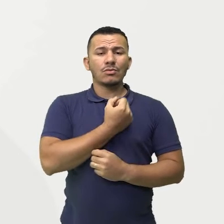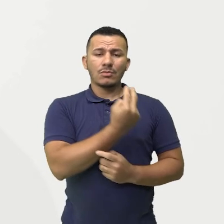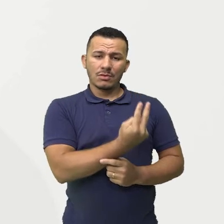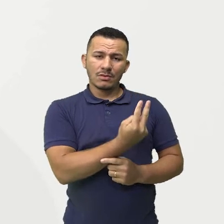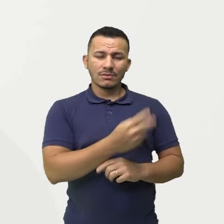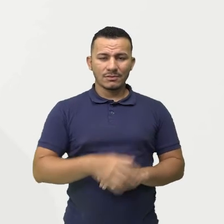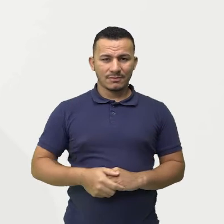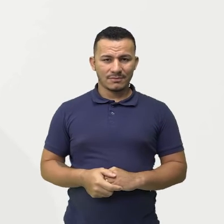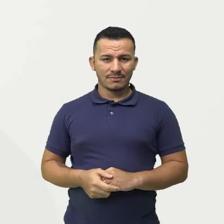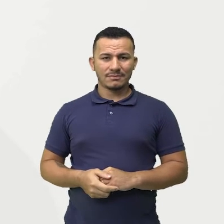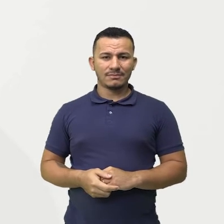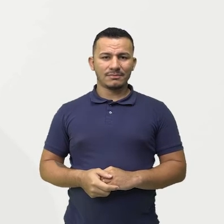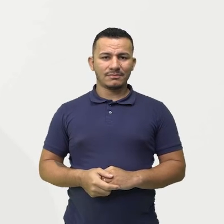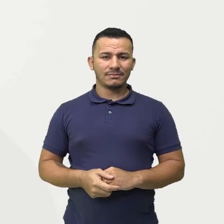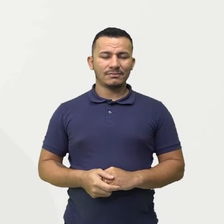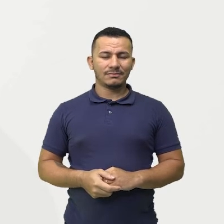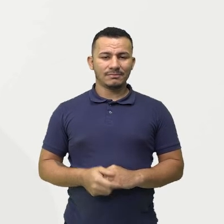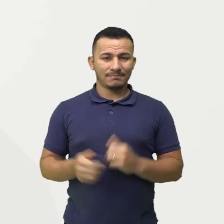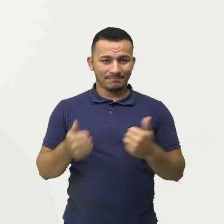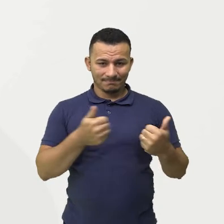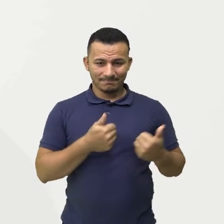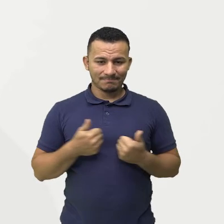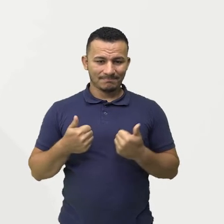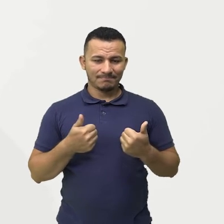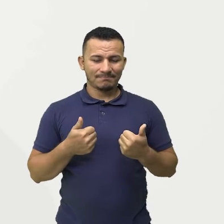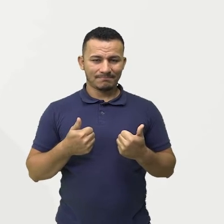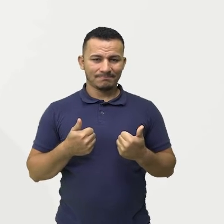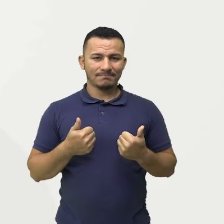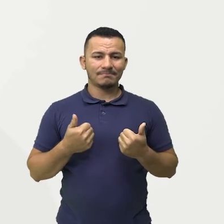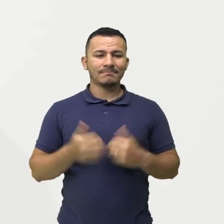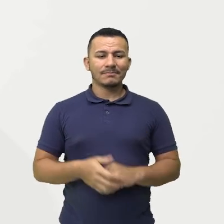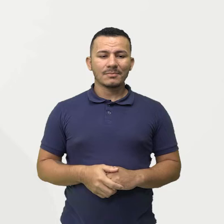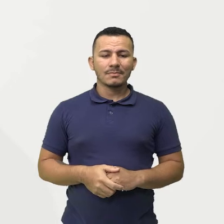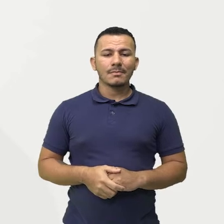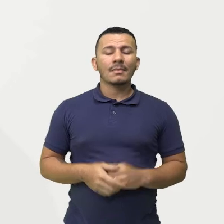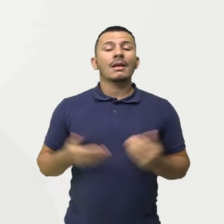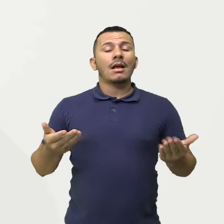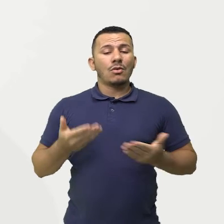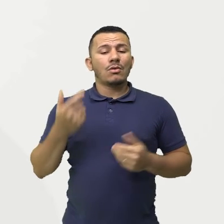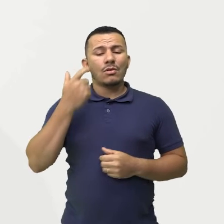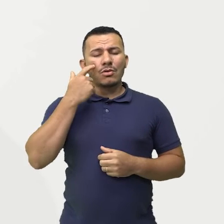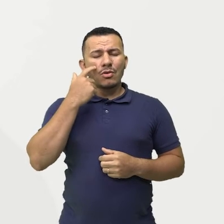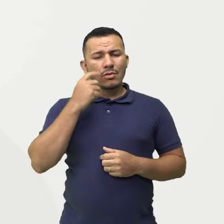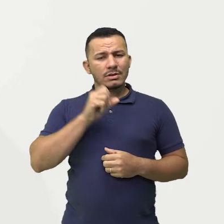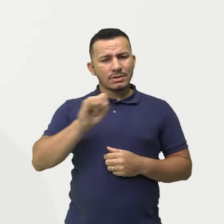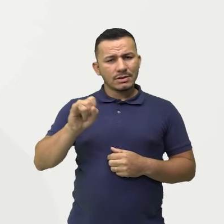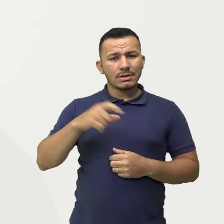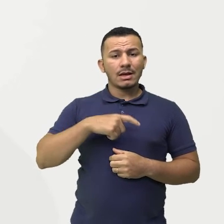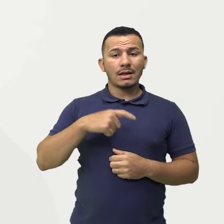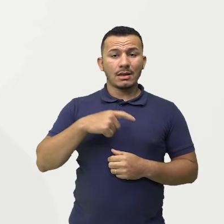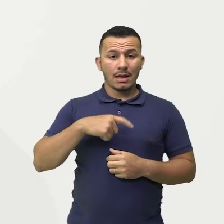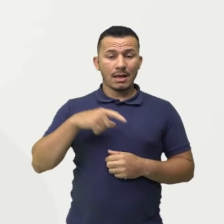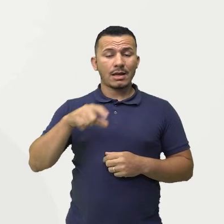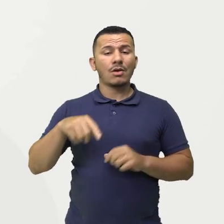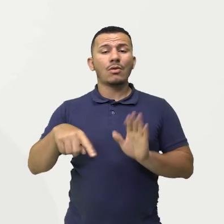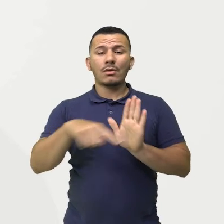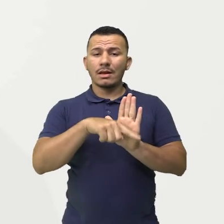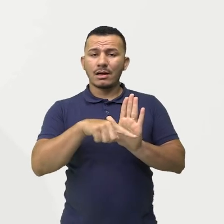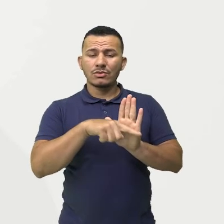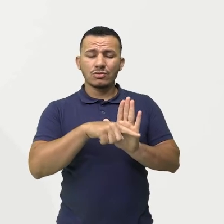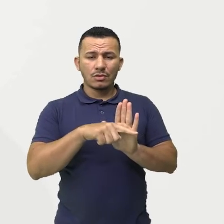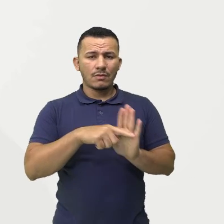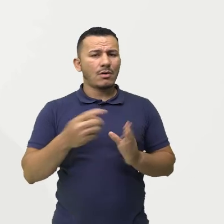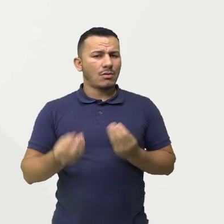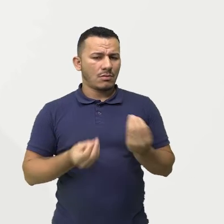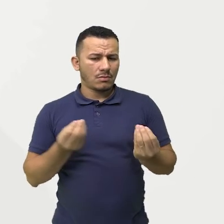o 2. Beleza, meu povo? Então, continuando, vamos ver agora o que acontece com a parte